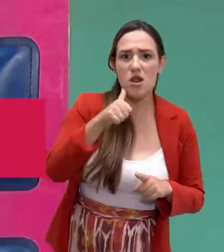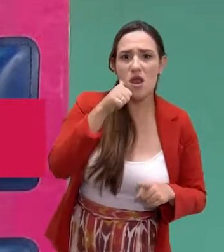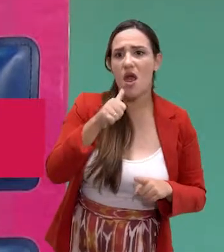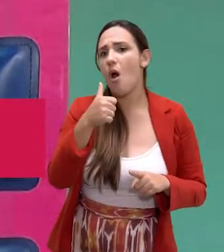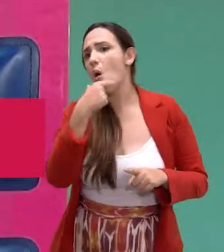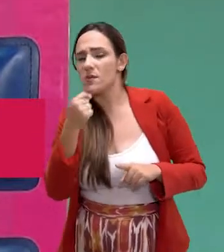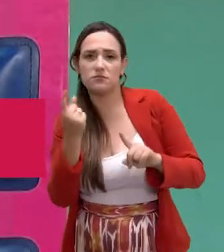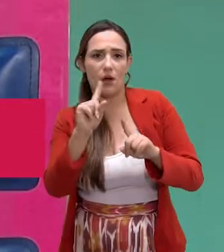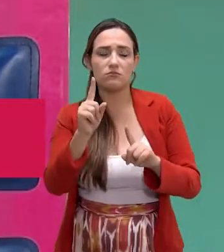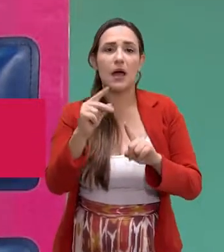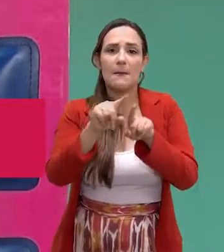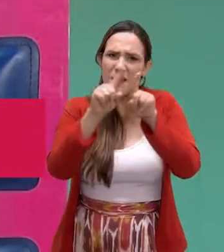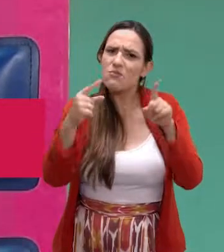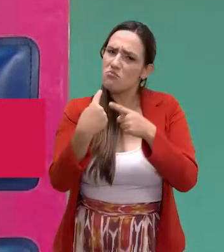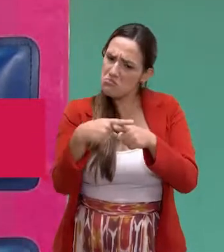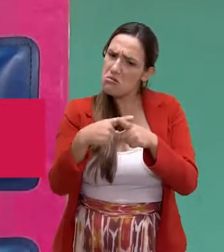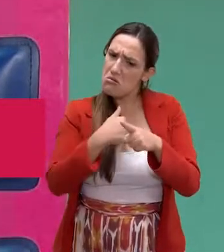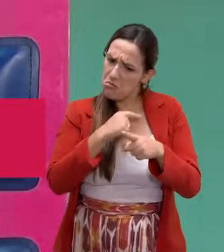permanente,